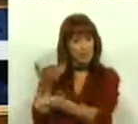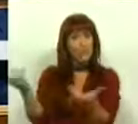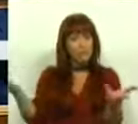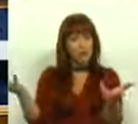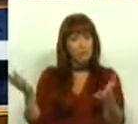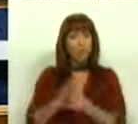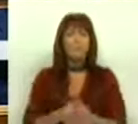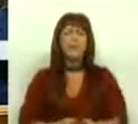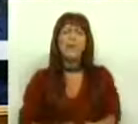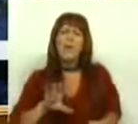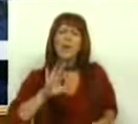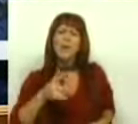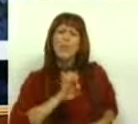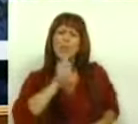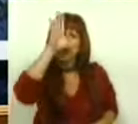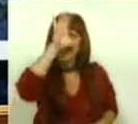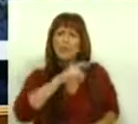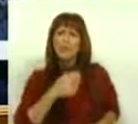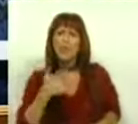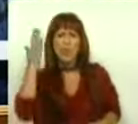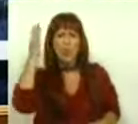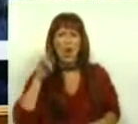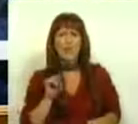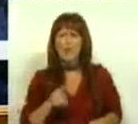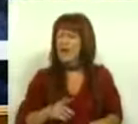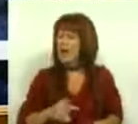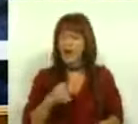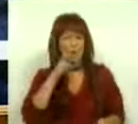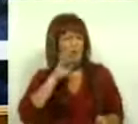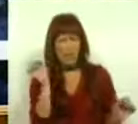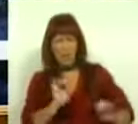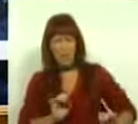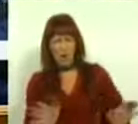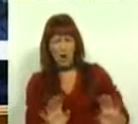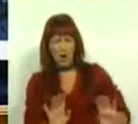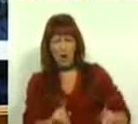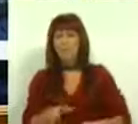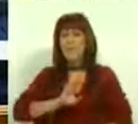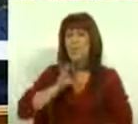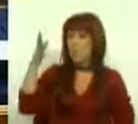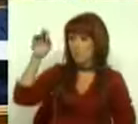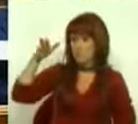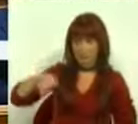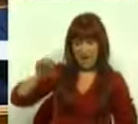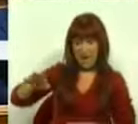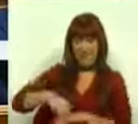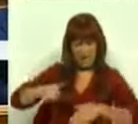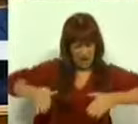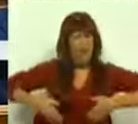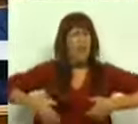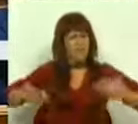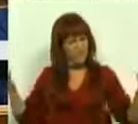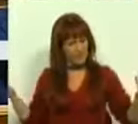Bem lembrado. E para o país, Sr. Primeiro-Ministro, creio que será indesculpável que o Partido Socialista faça